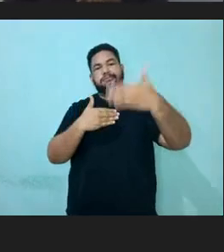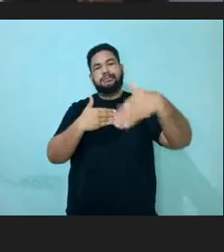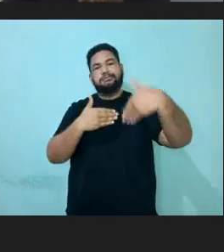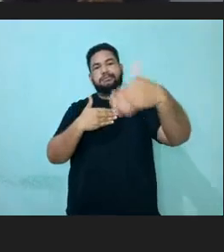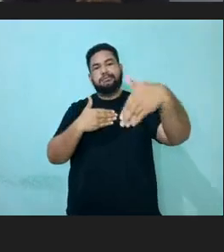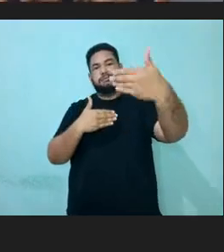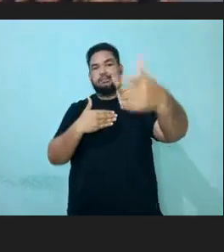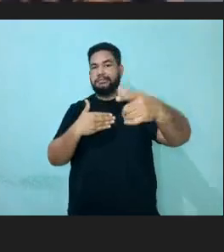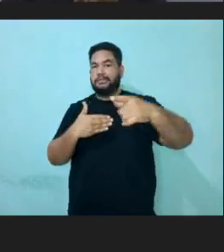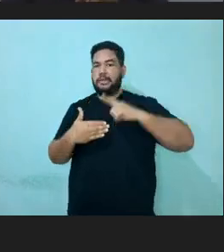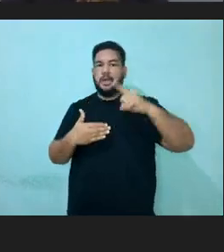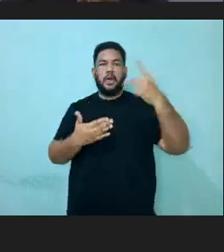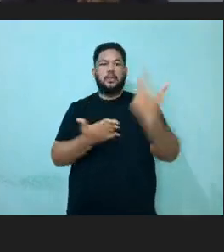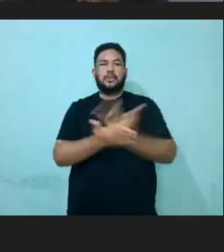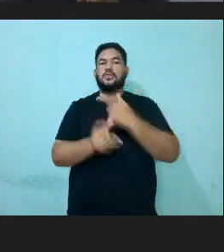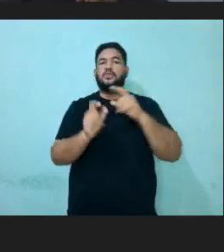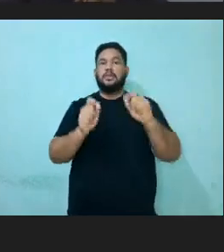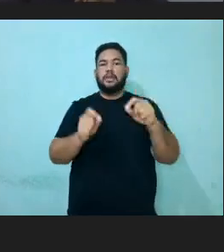dor. Agora tá melhor?